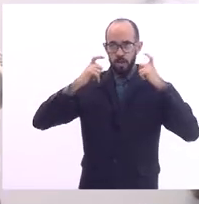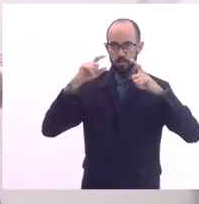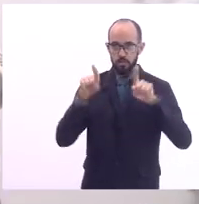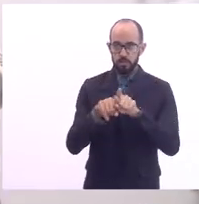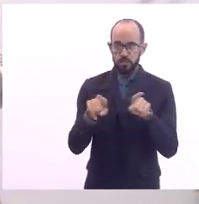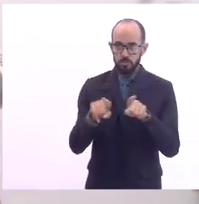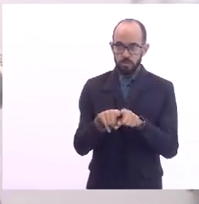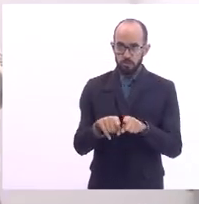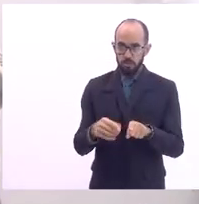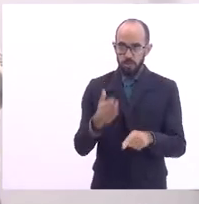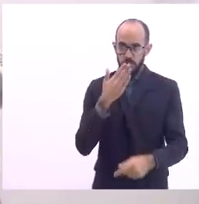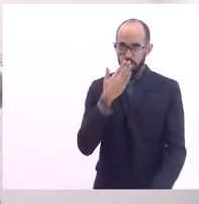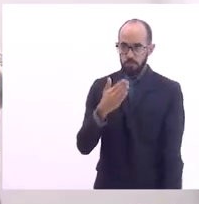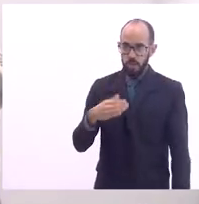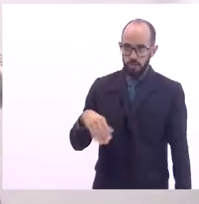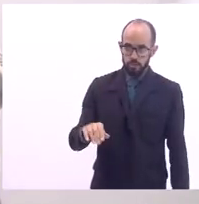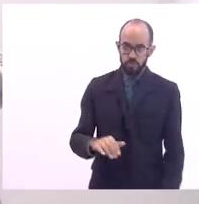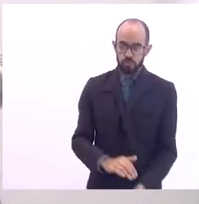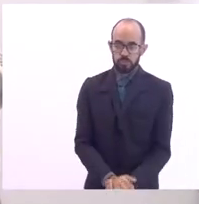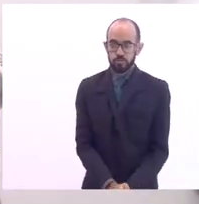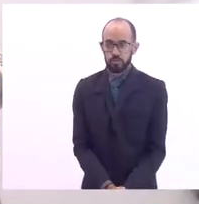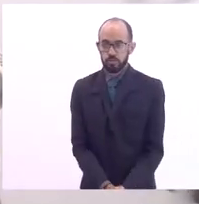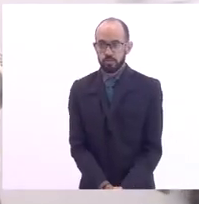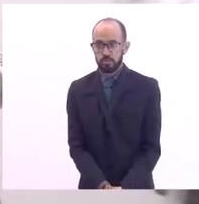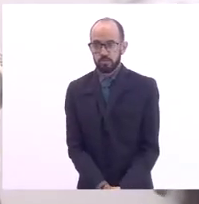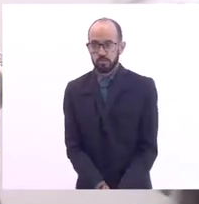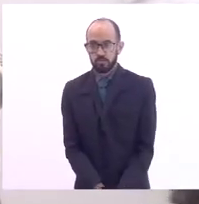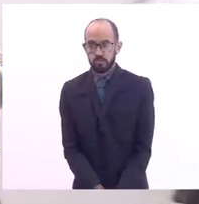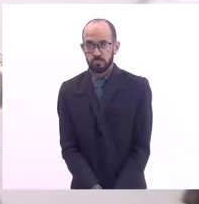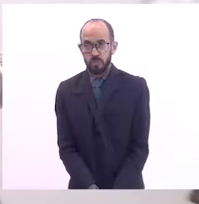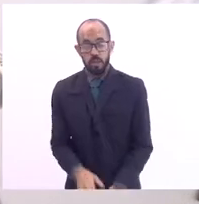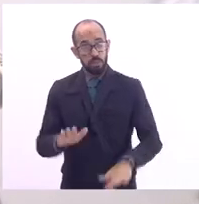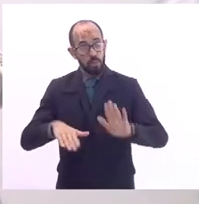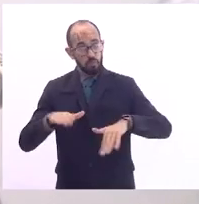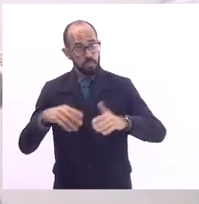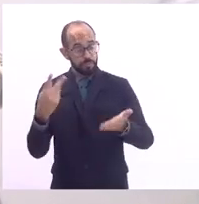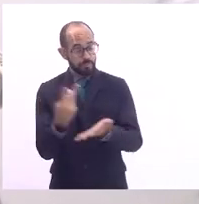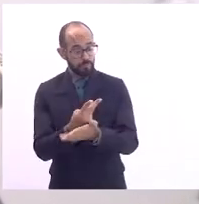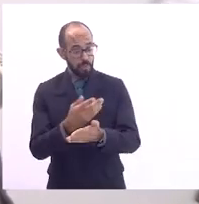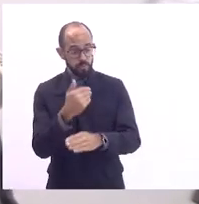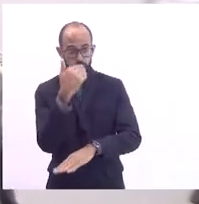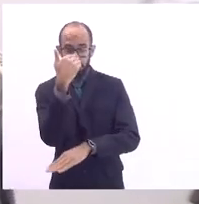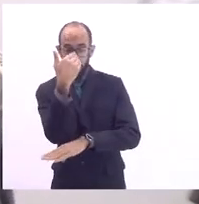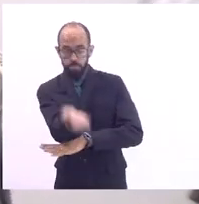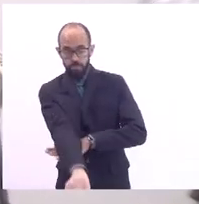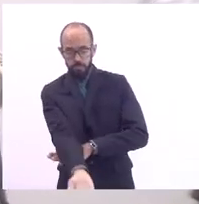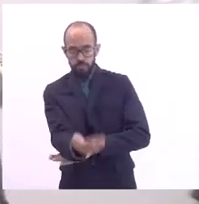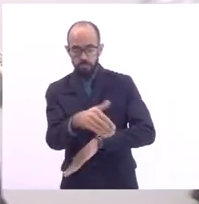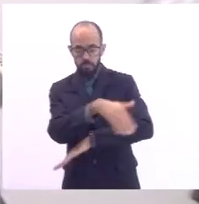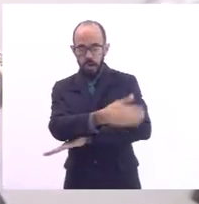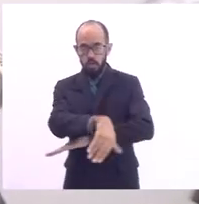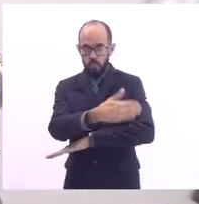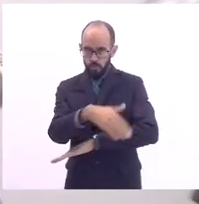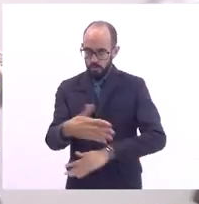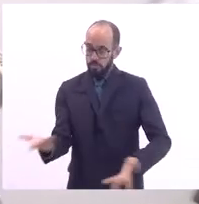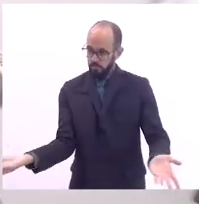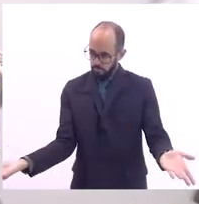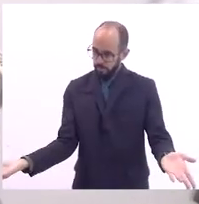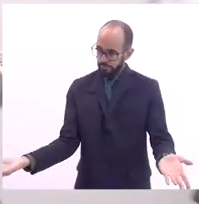eu abro aqui, tá caindo. Talvez vá cair no meio da rua. Mas, para